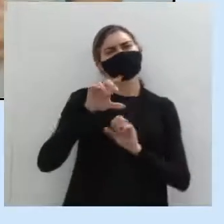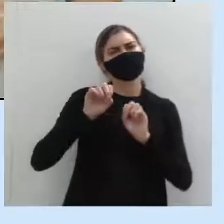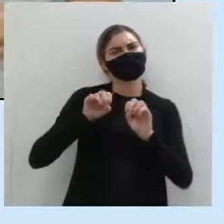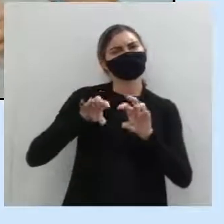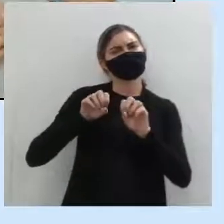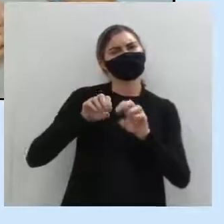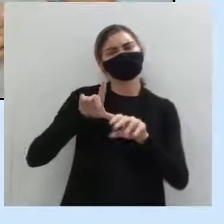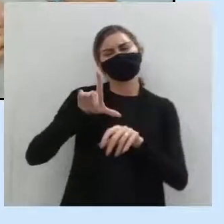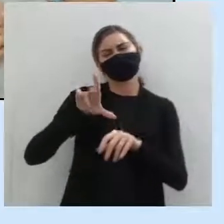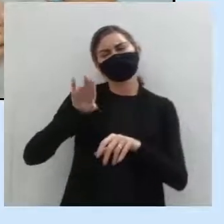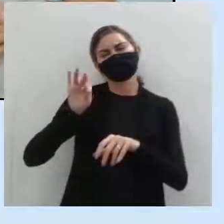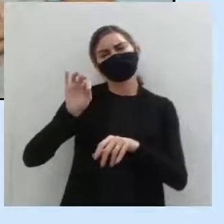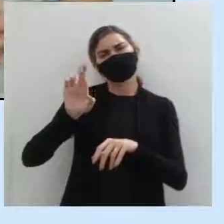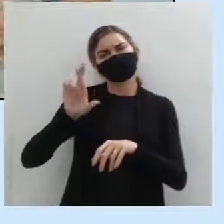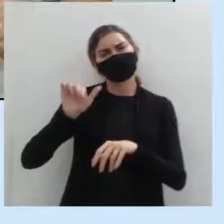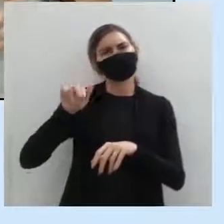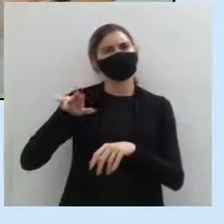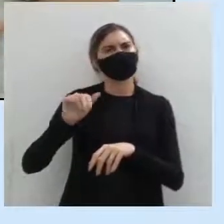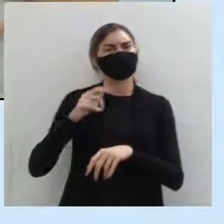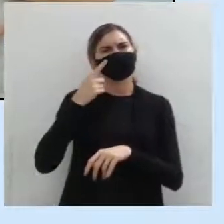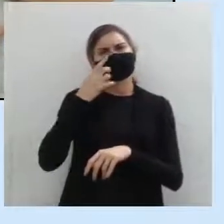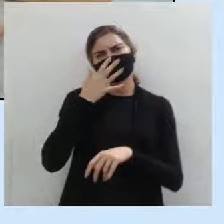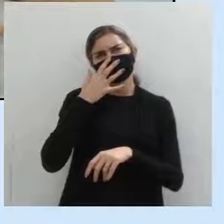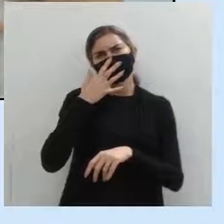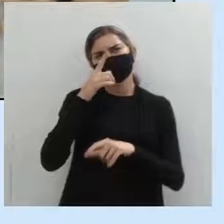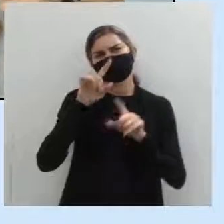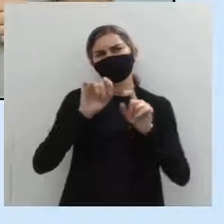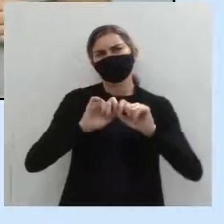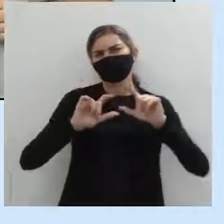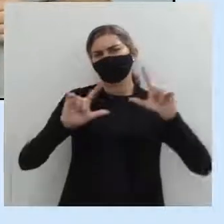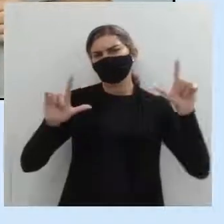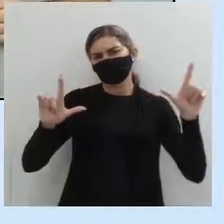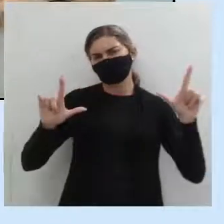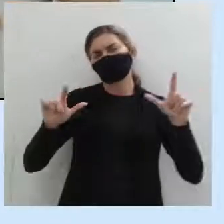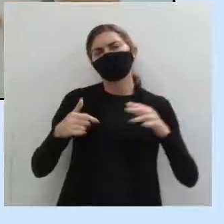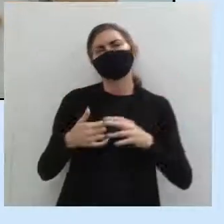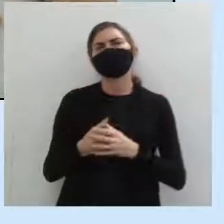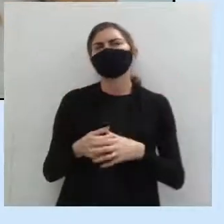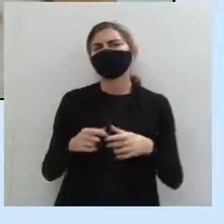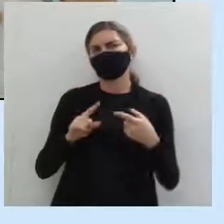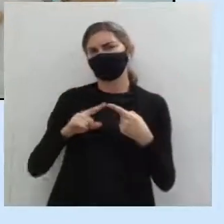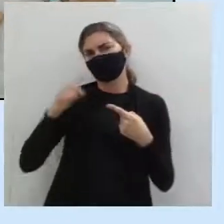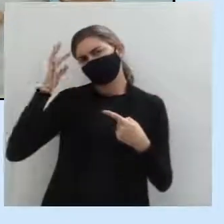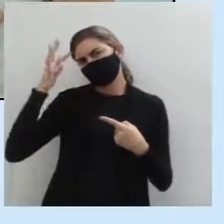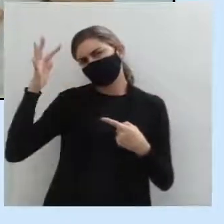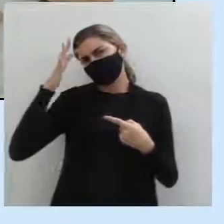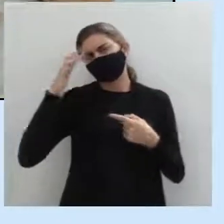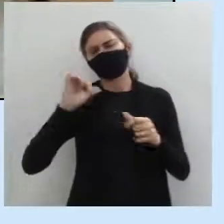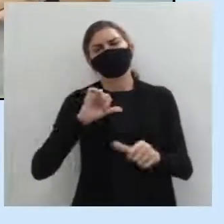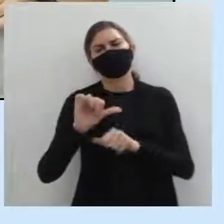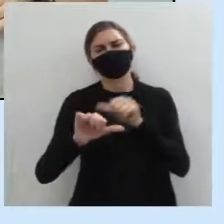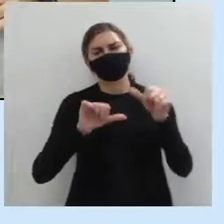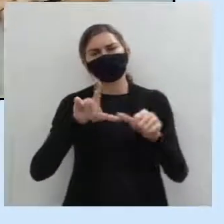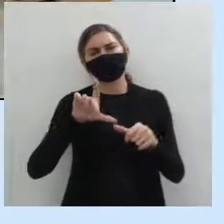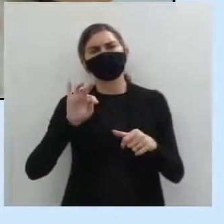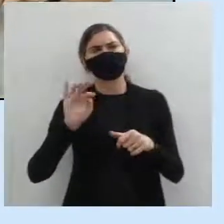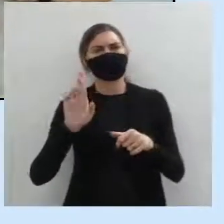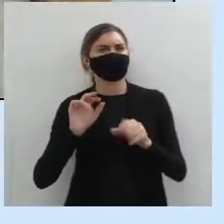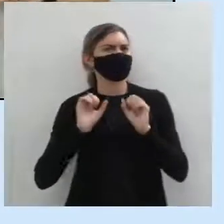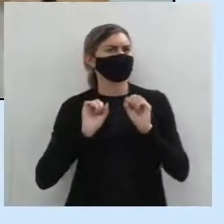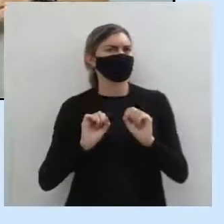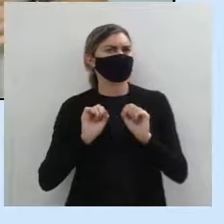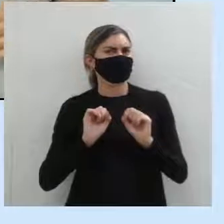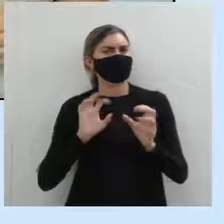Doutrina luterana. Acompanha nesse quadrinho que está aqui do meu lado. O pensamento reformista de Lutero pode